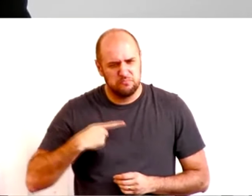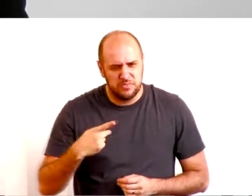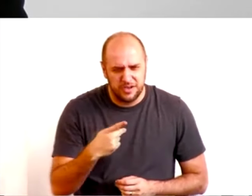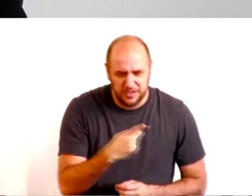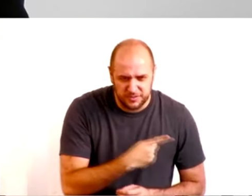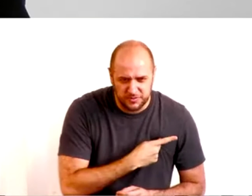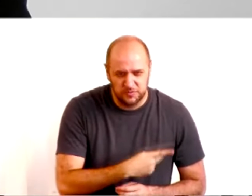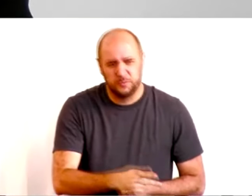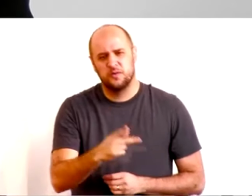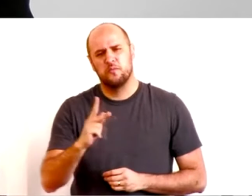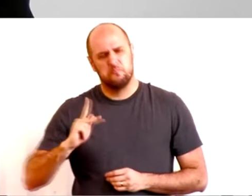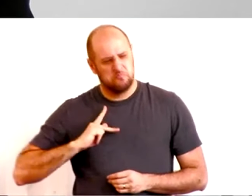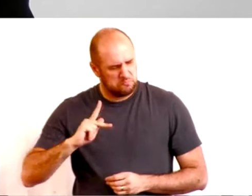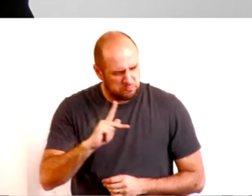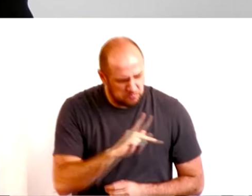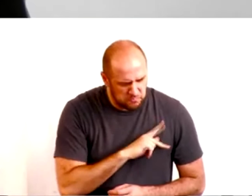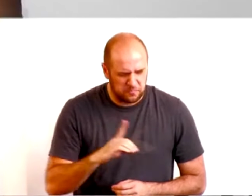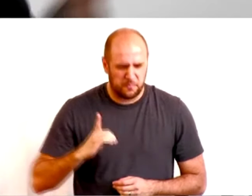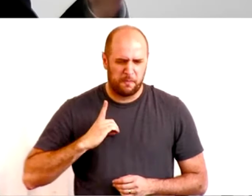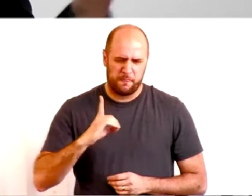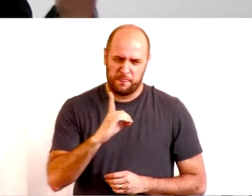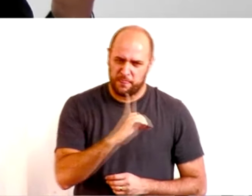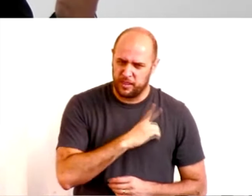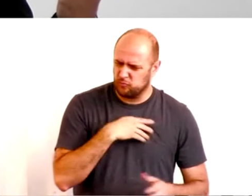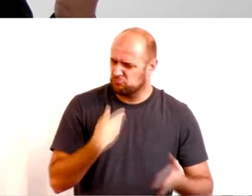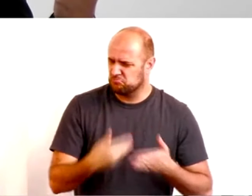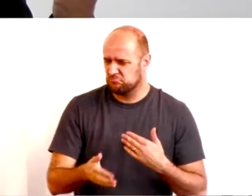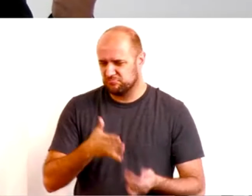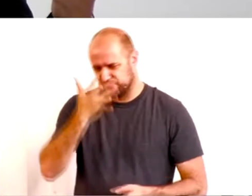presbíteros, diáconos, seja quem for.